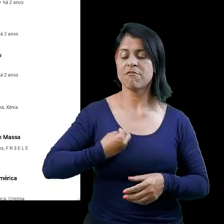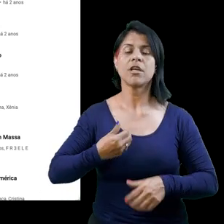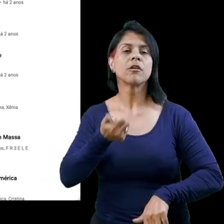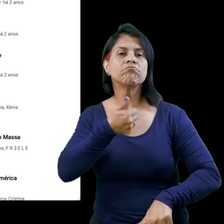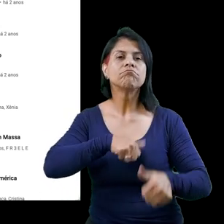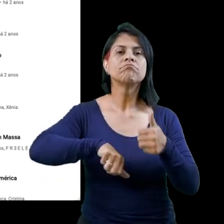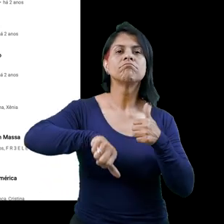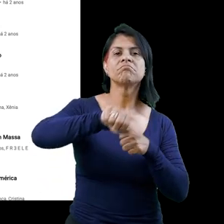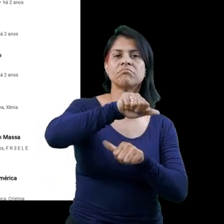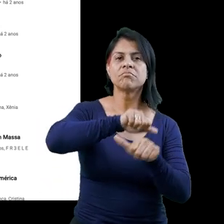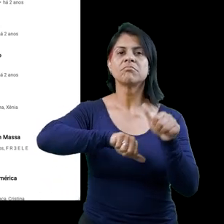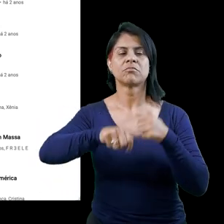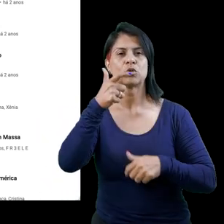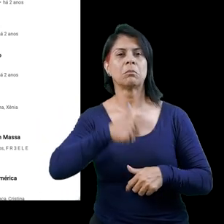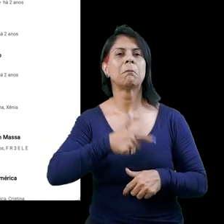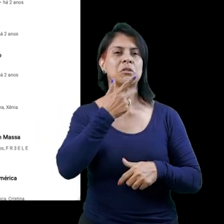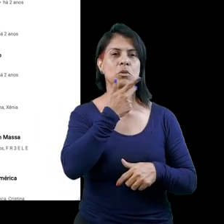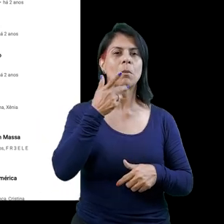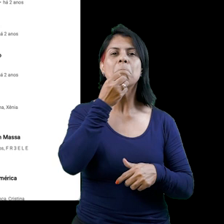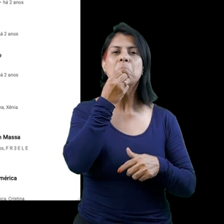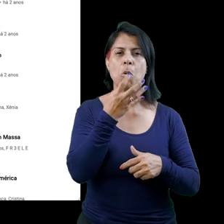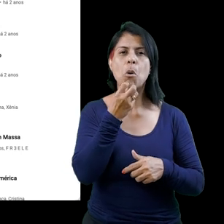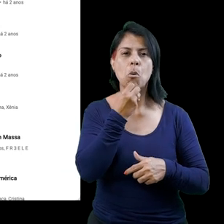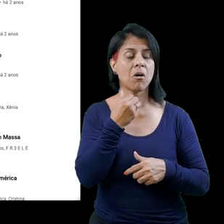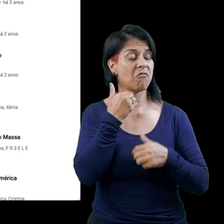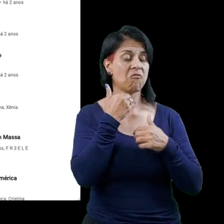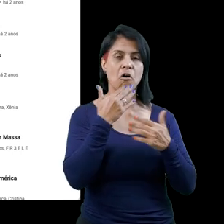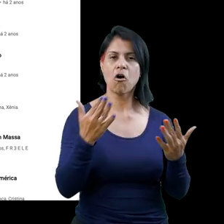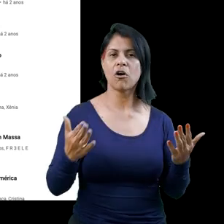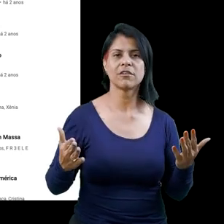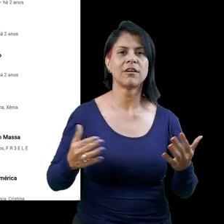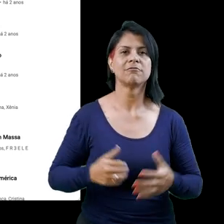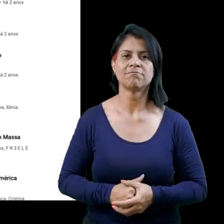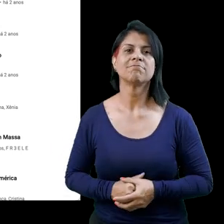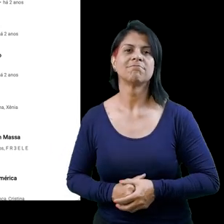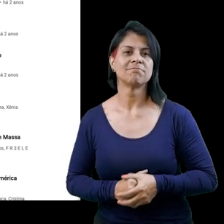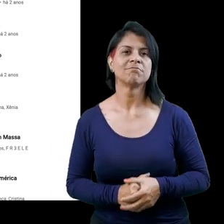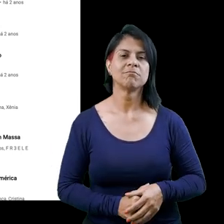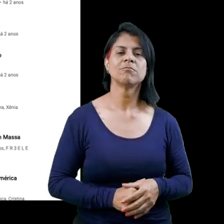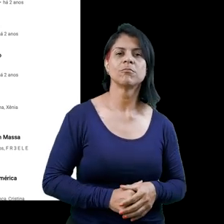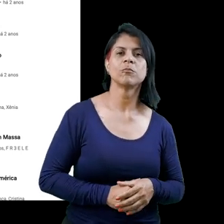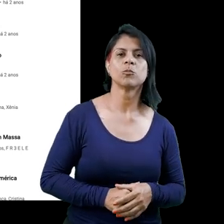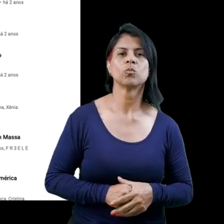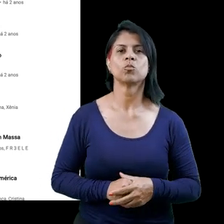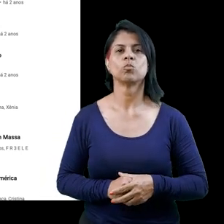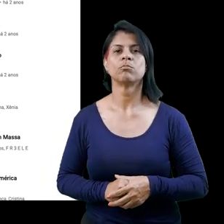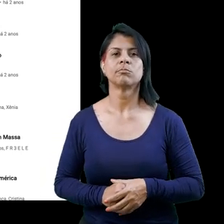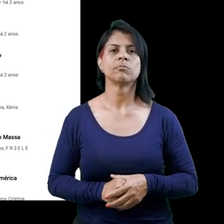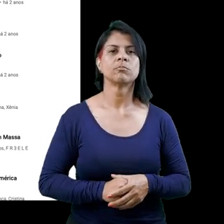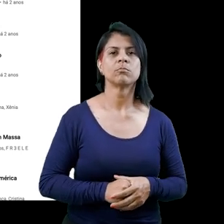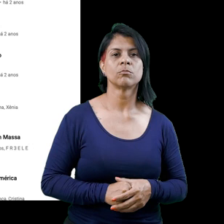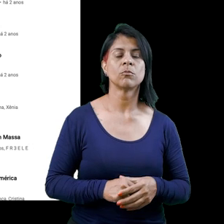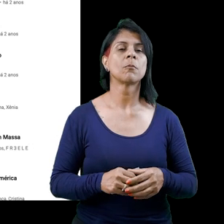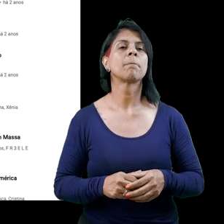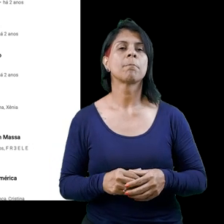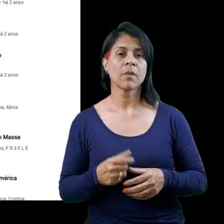pessoa incrível. Foda! Eu acho assim que isso, eu tenho que te agradecer por muitas coisas, por